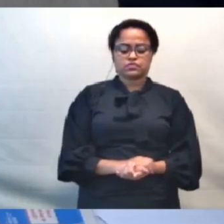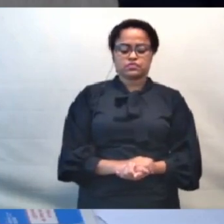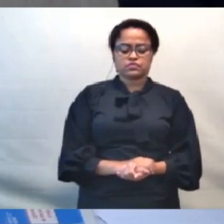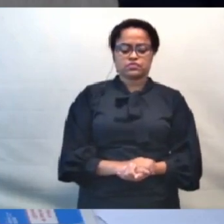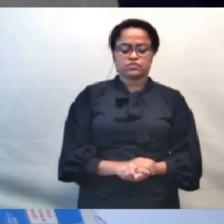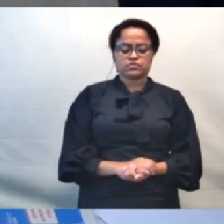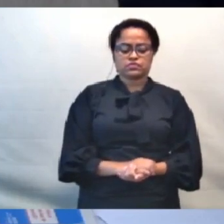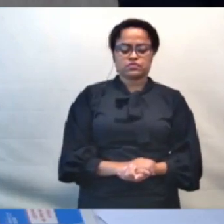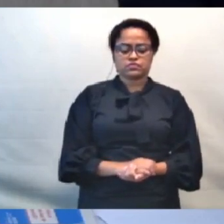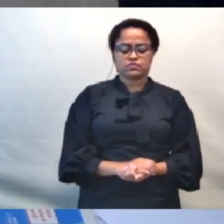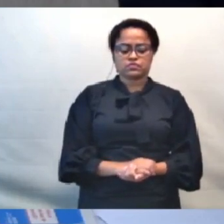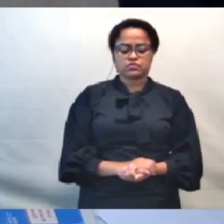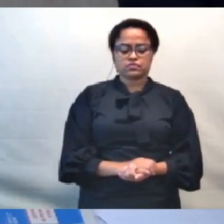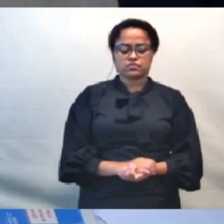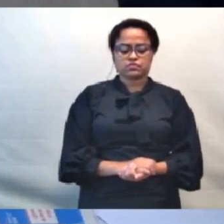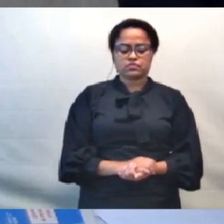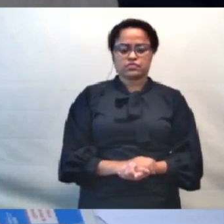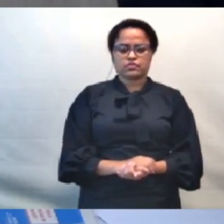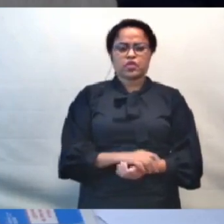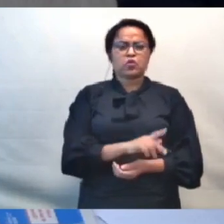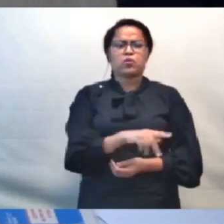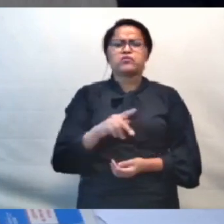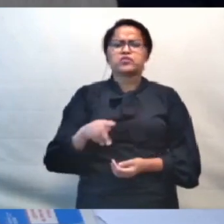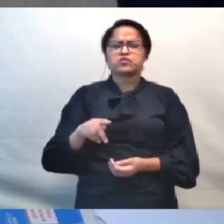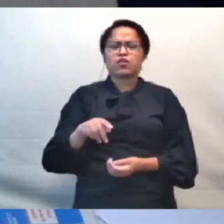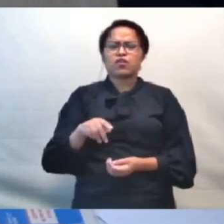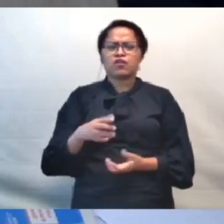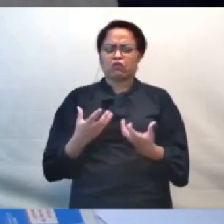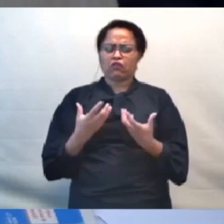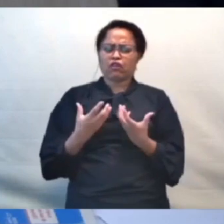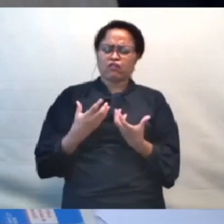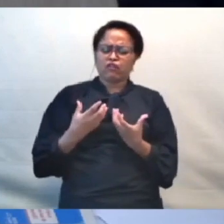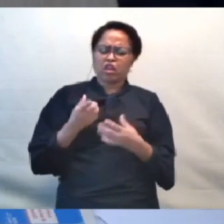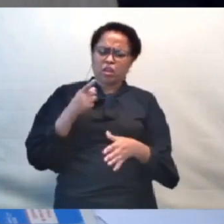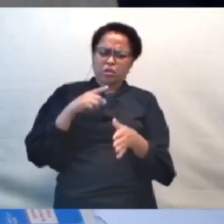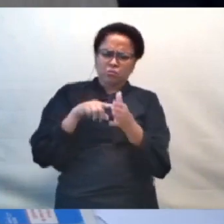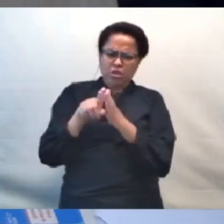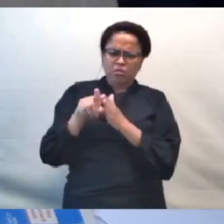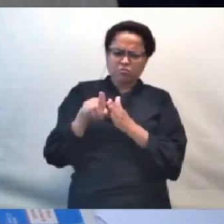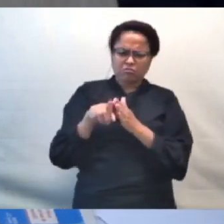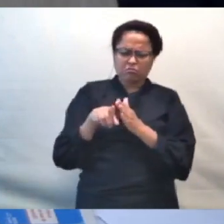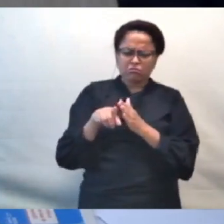Professor, você queria fazer uma pergunta? Com a palavra, por gentileza.